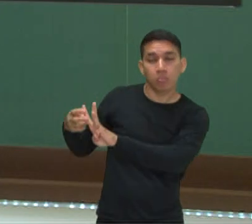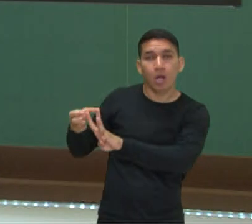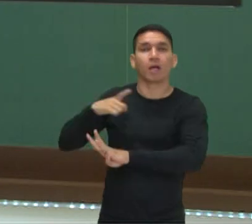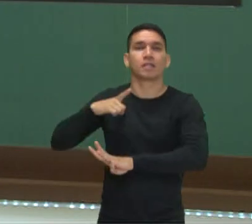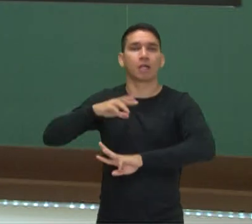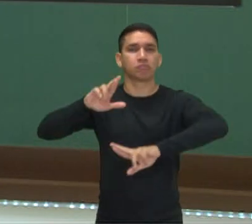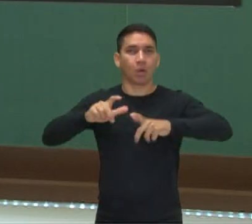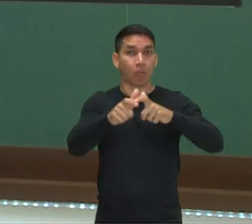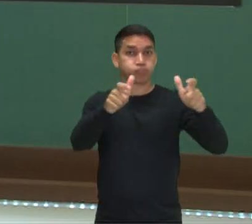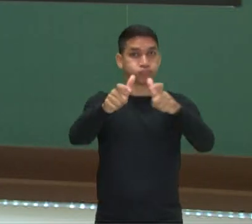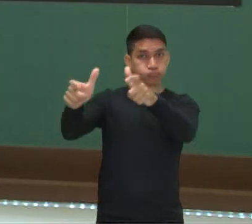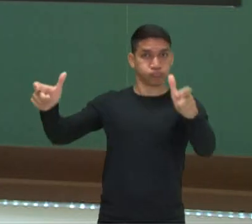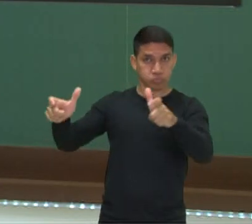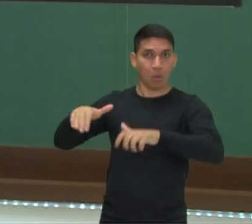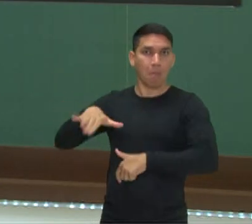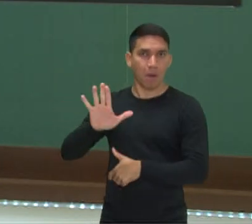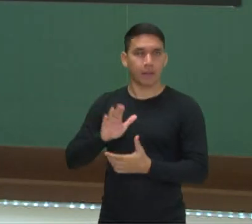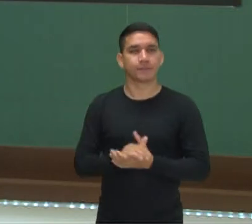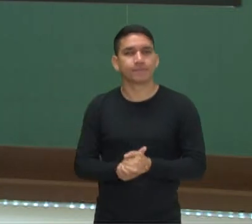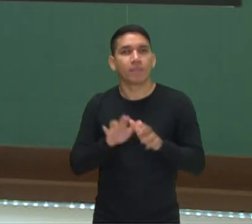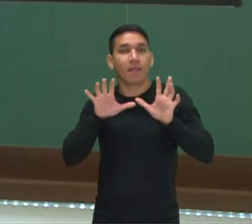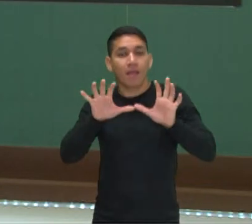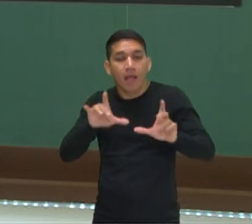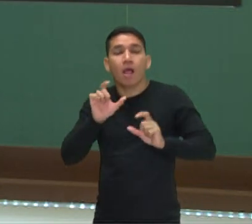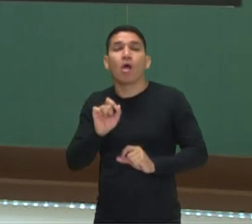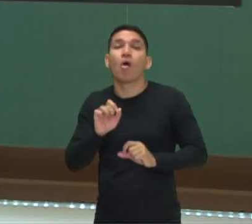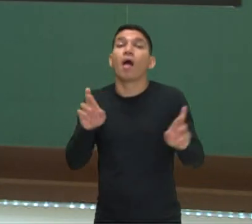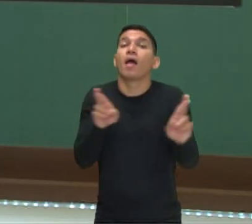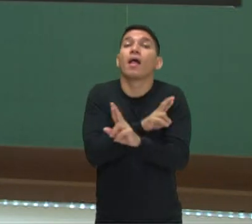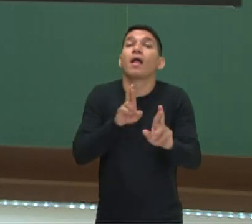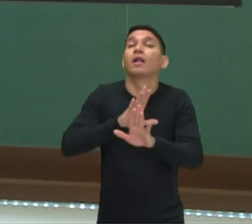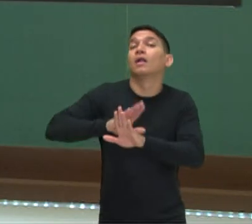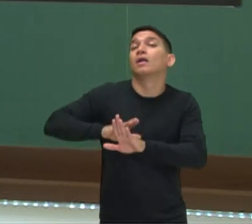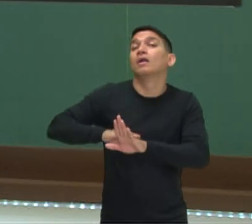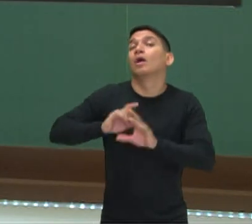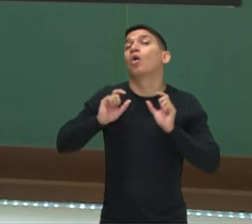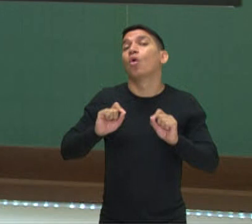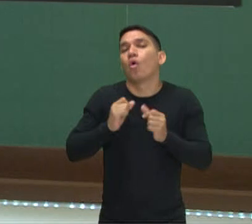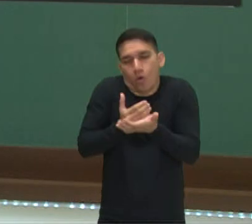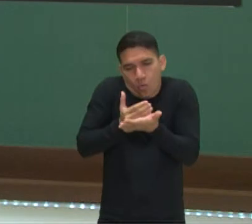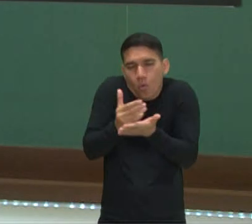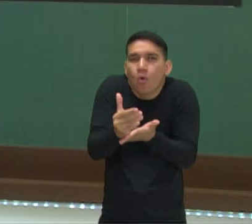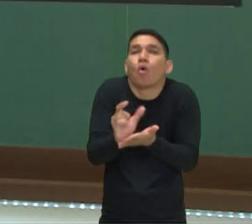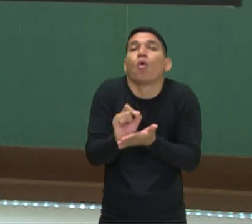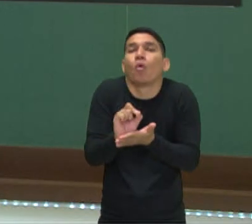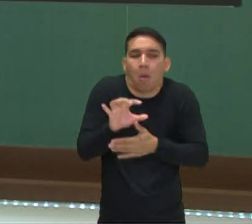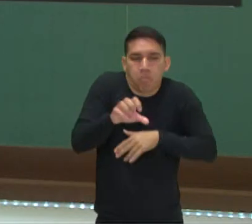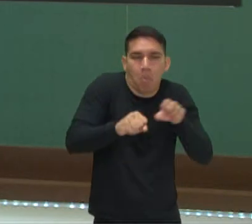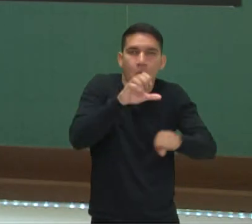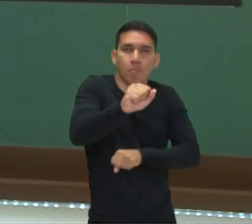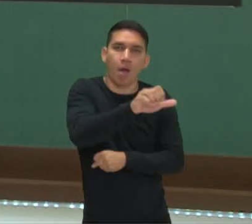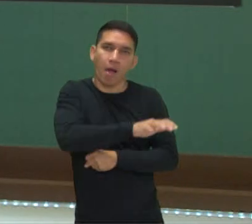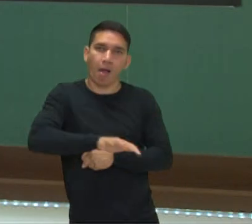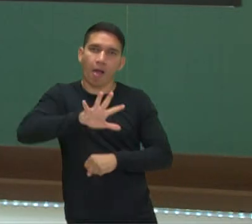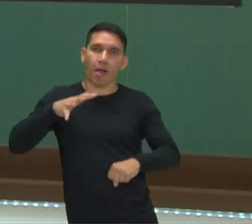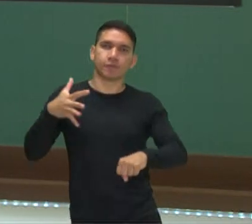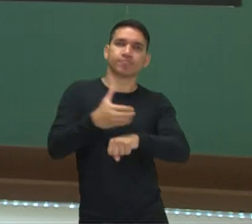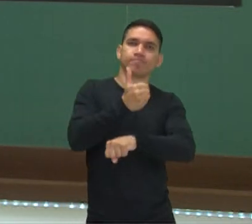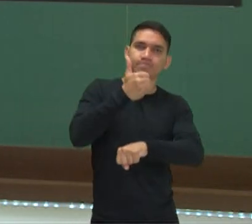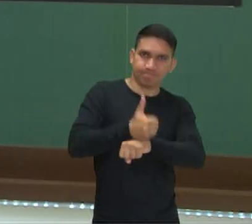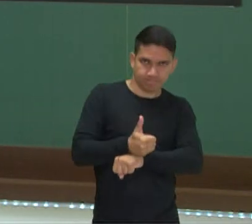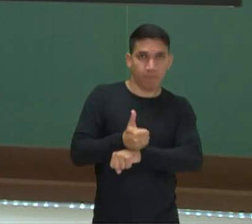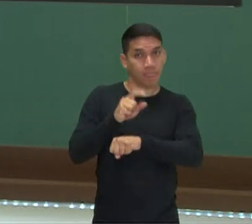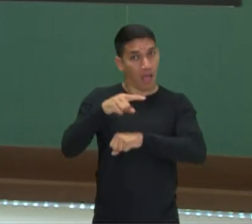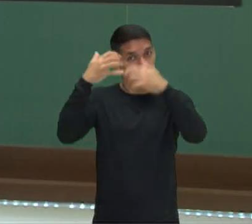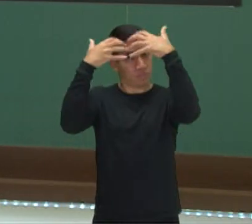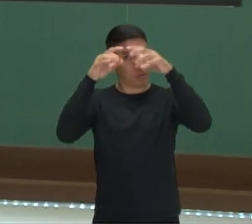população indígena, certo? Justamente ali relacionando com essa ideia de início da ocupação da região pelos colonizadores. Então é